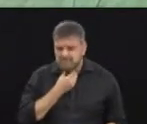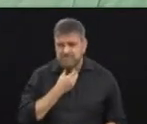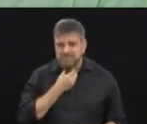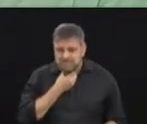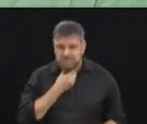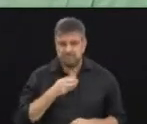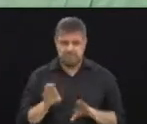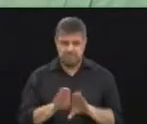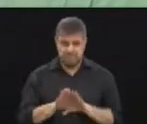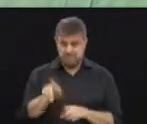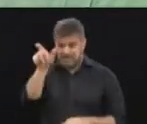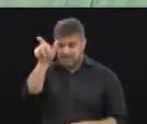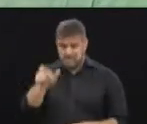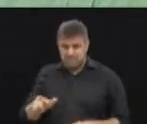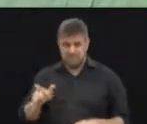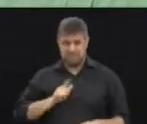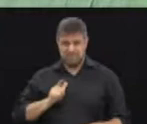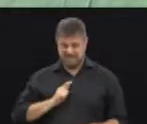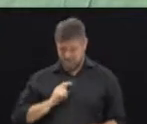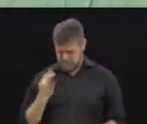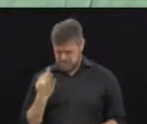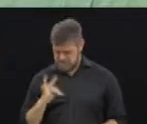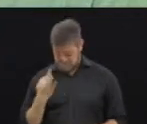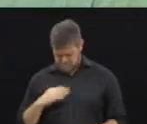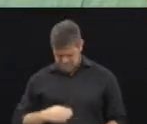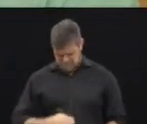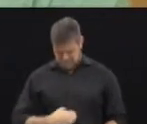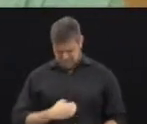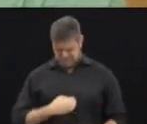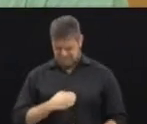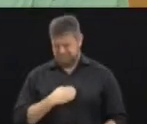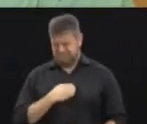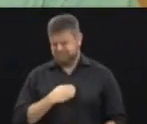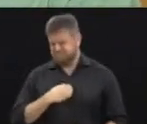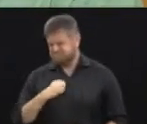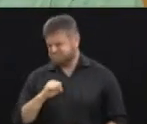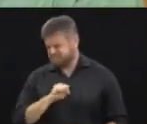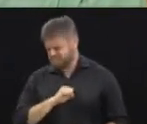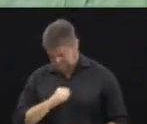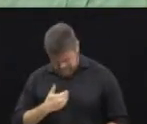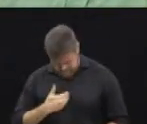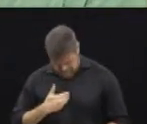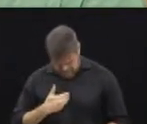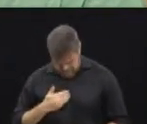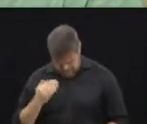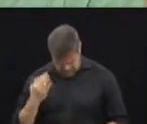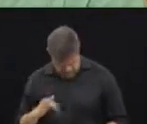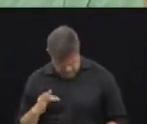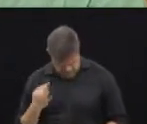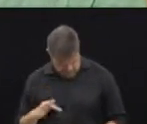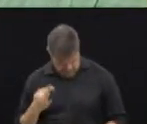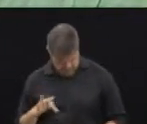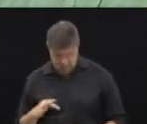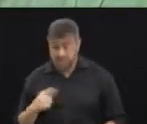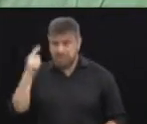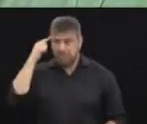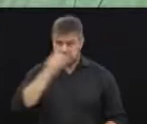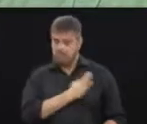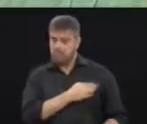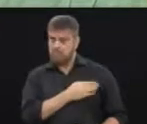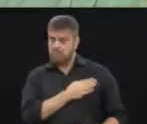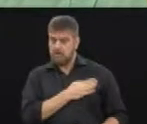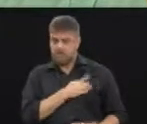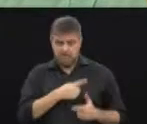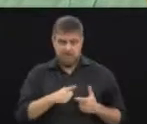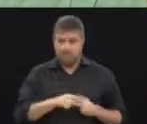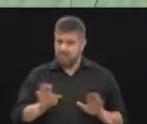pode ser aquele paciente que tem uma dor retroadicional, uma dor no peito, que às vezes a gente fica na dúvida se é uma angina ou não, pode ser provocada